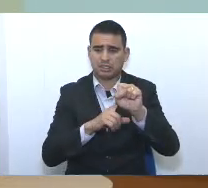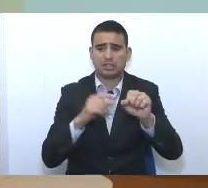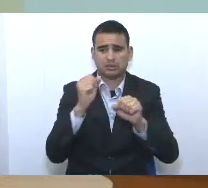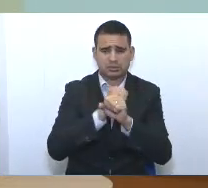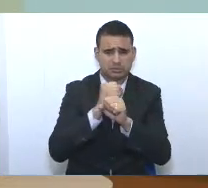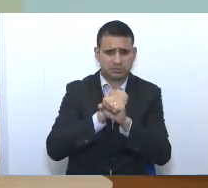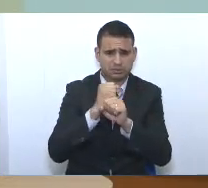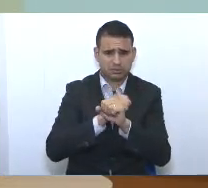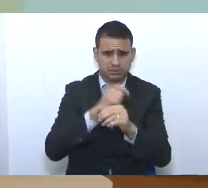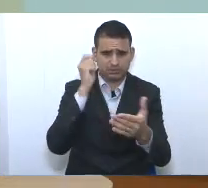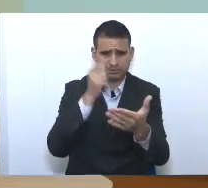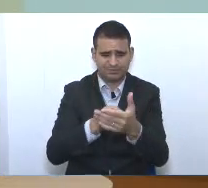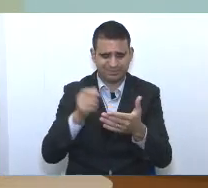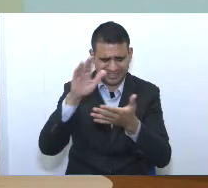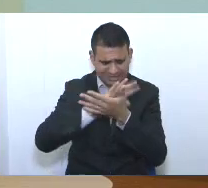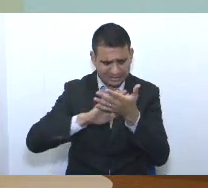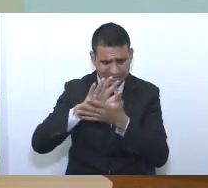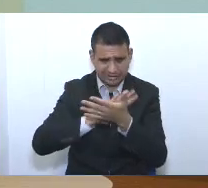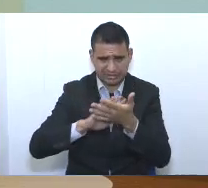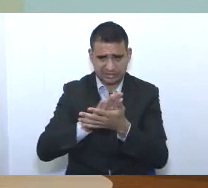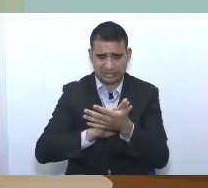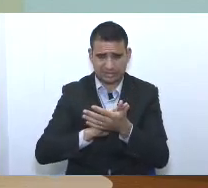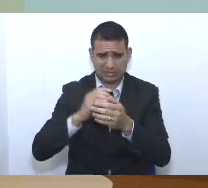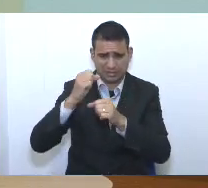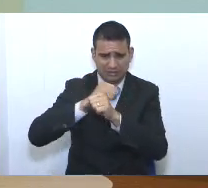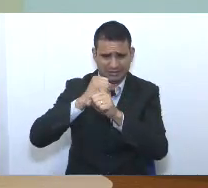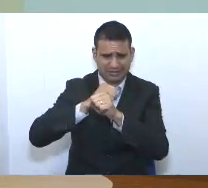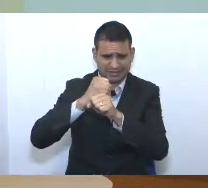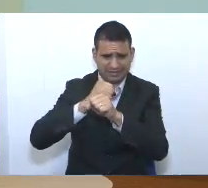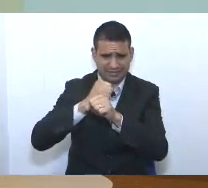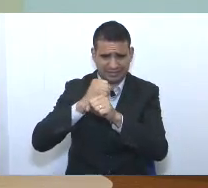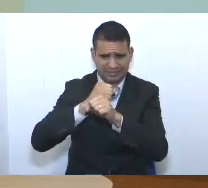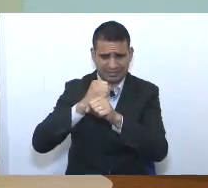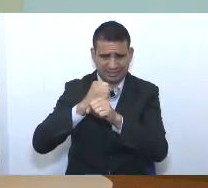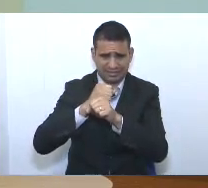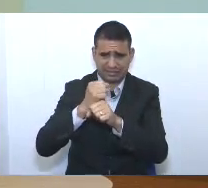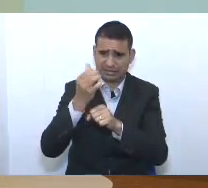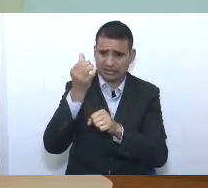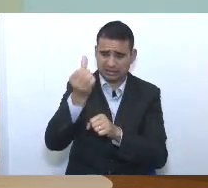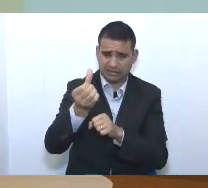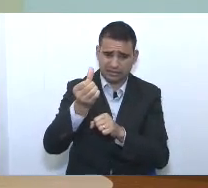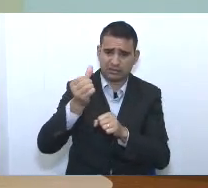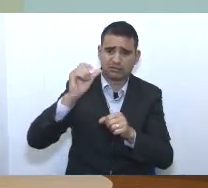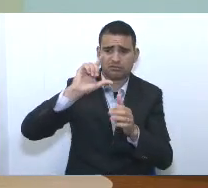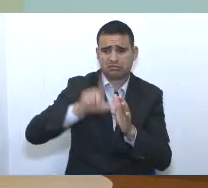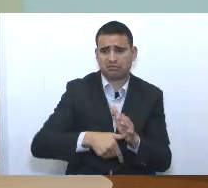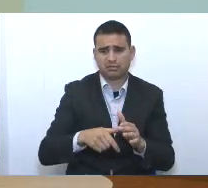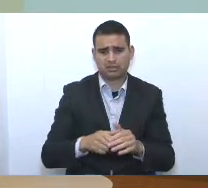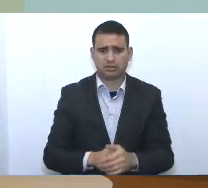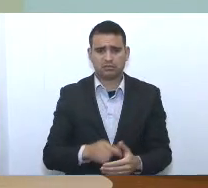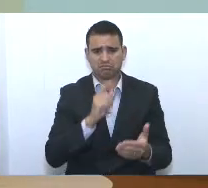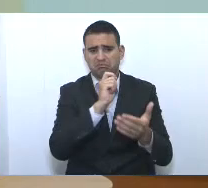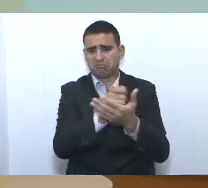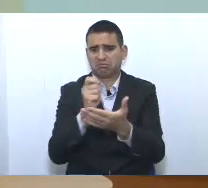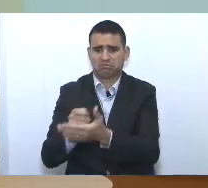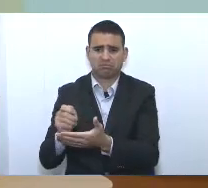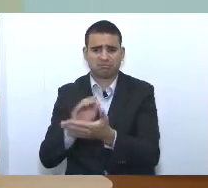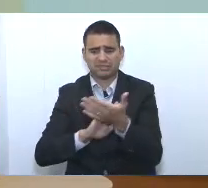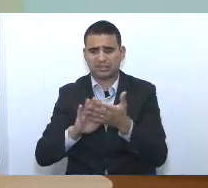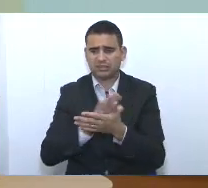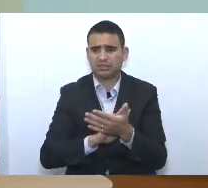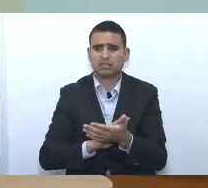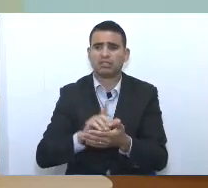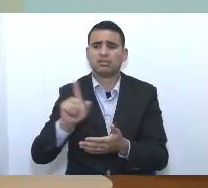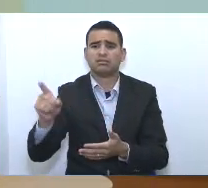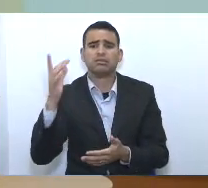já aí poderia dizer uns 6 anos de atraso. Então, qual a perspectiva para esses casos, considerando